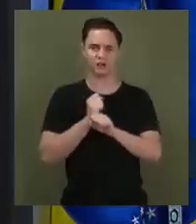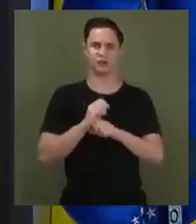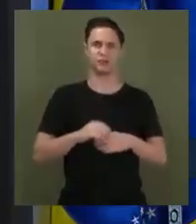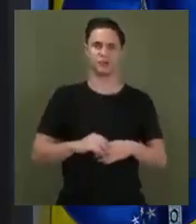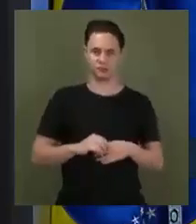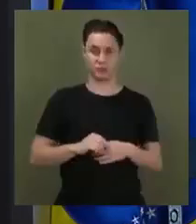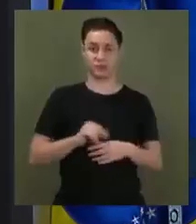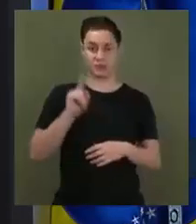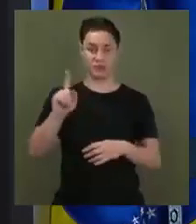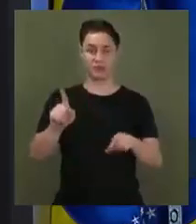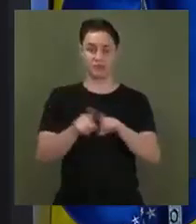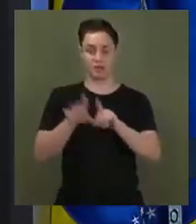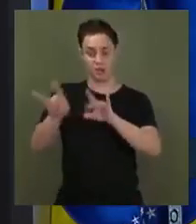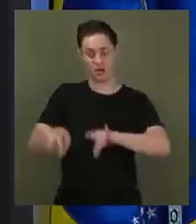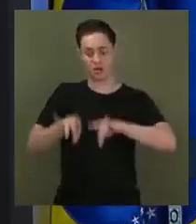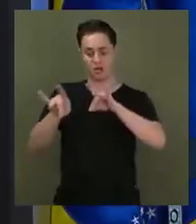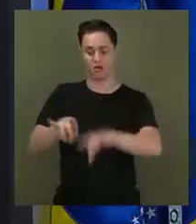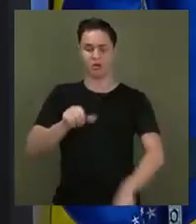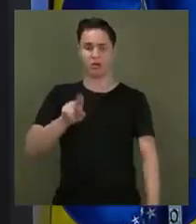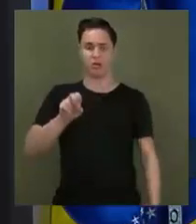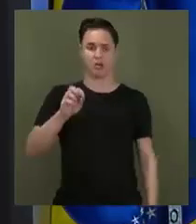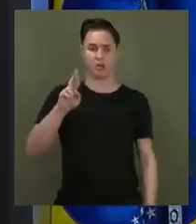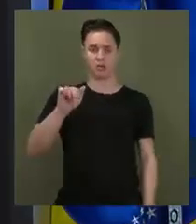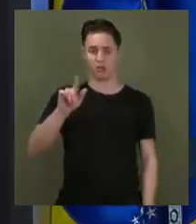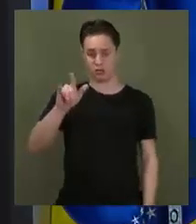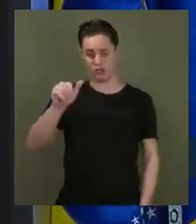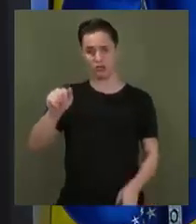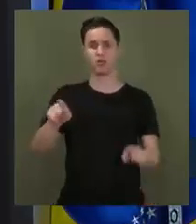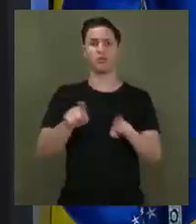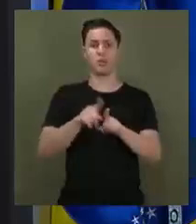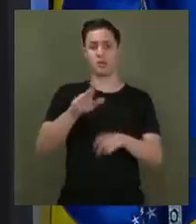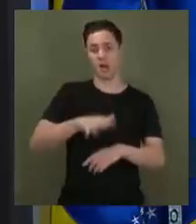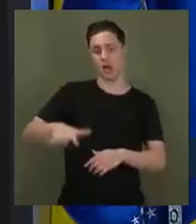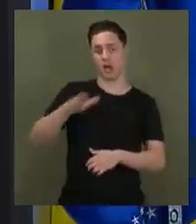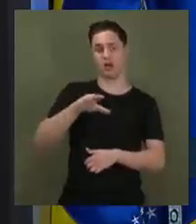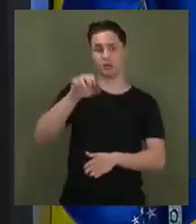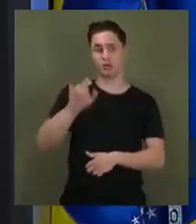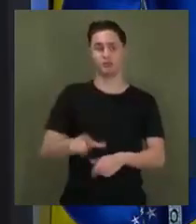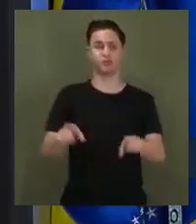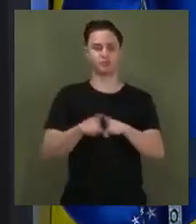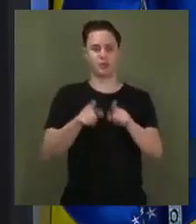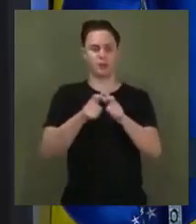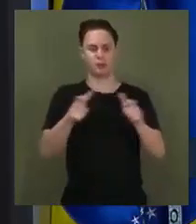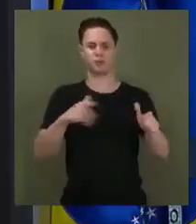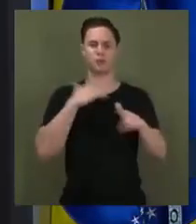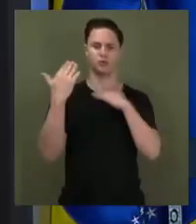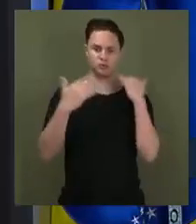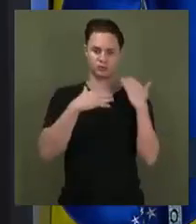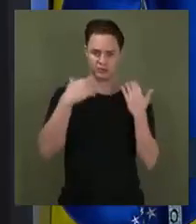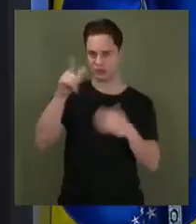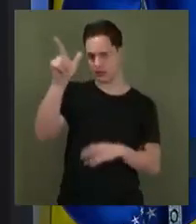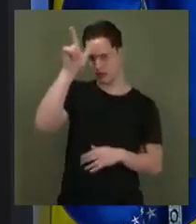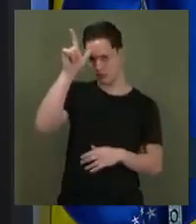Na Austrália, no hemisfério também, no hemisfério sul também foi aumento de mortalidade, na Alemanha, no